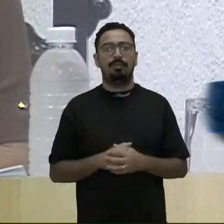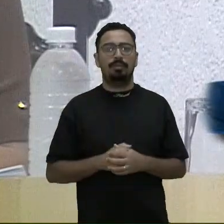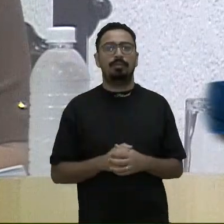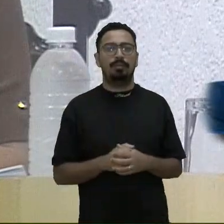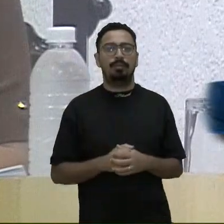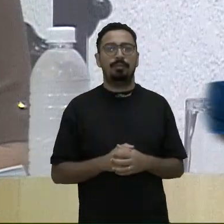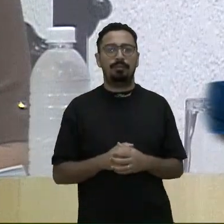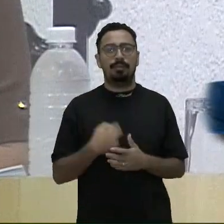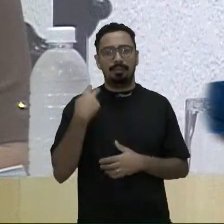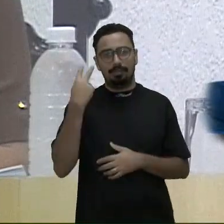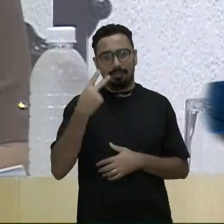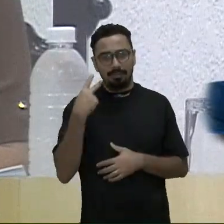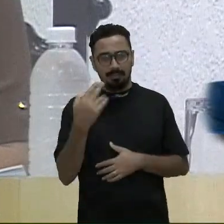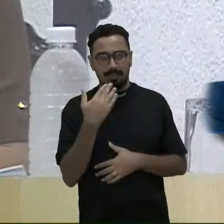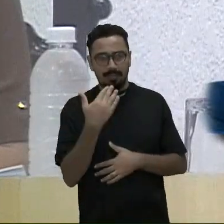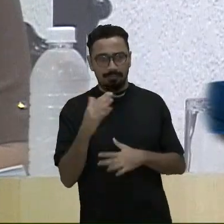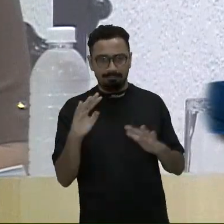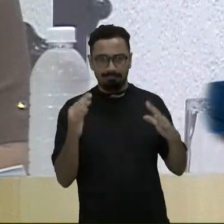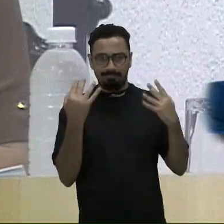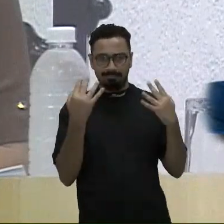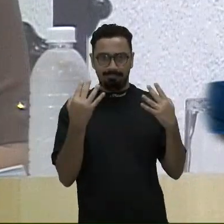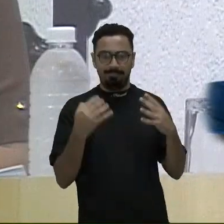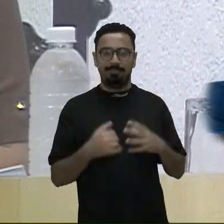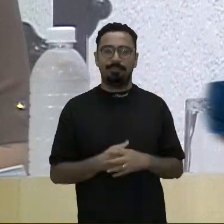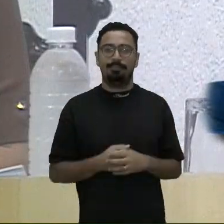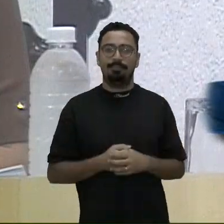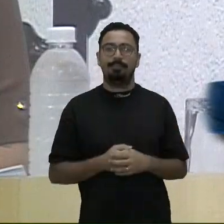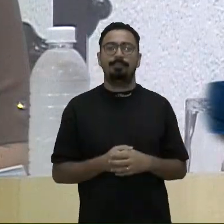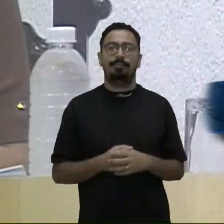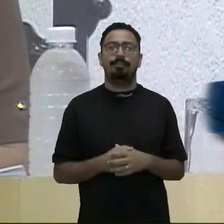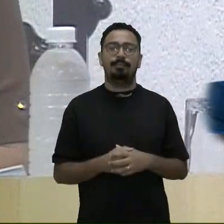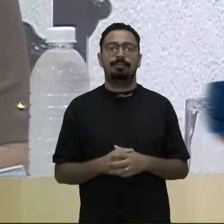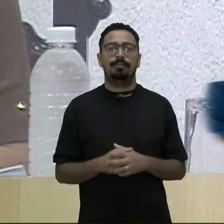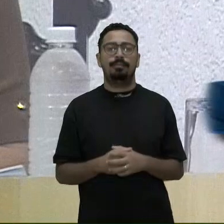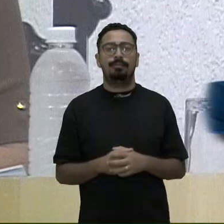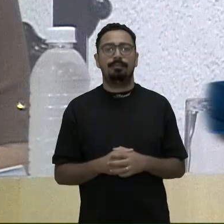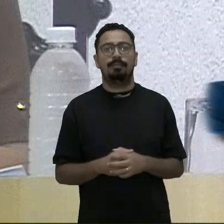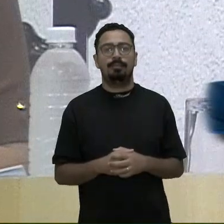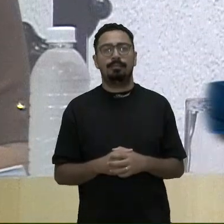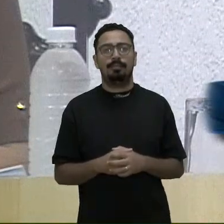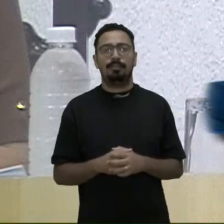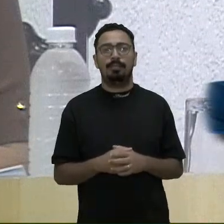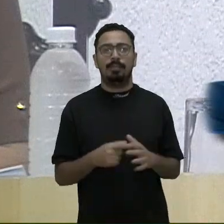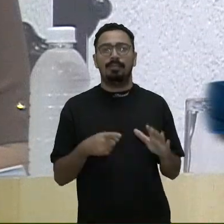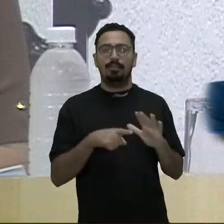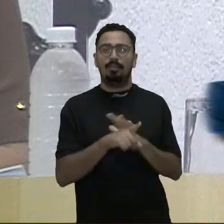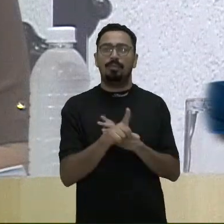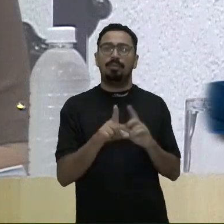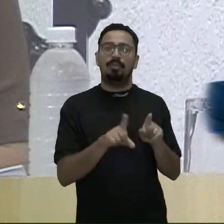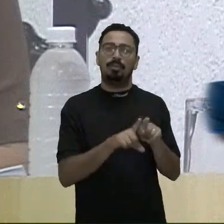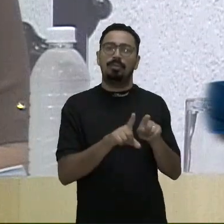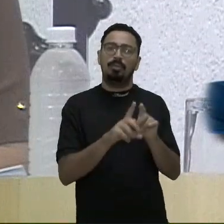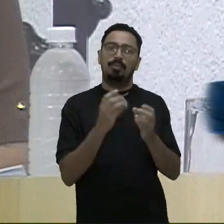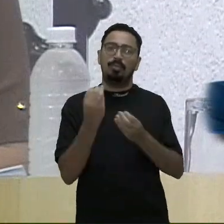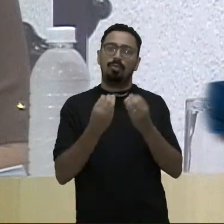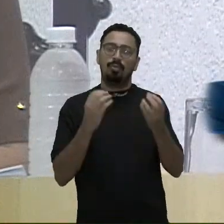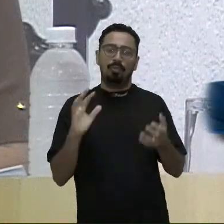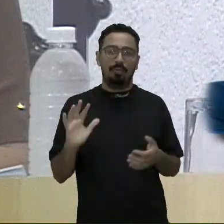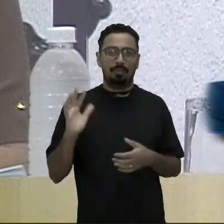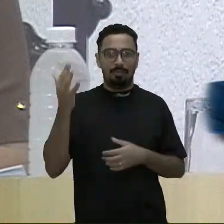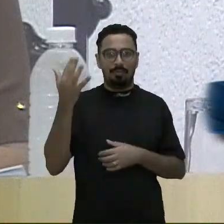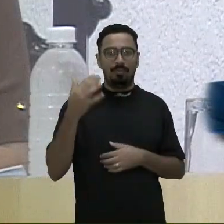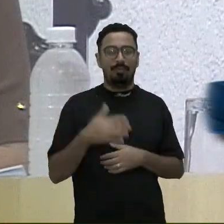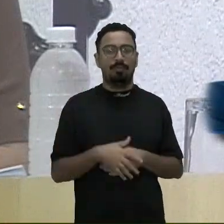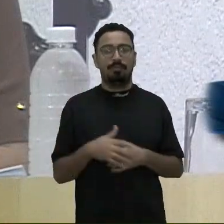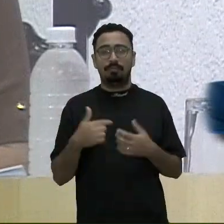Vereadores, só um minutinho, vereadora Vivi. Porque daqui a pouco as pessoas vão perguntar onde é que vai correr a votação. Agora o presidente